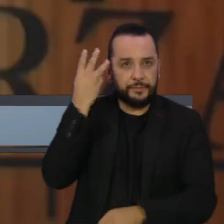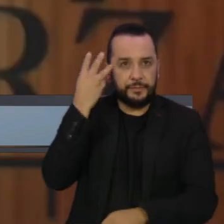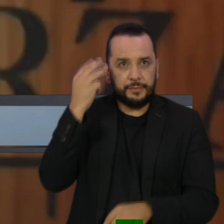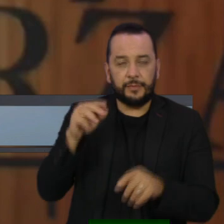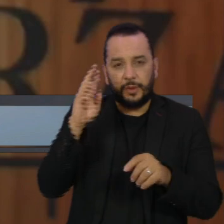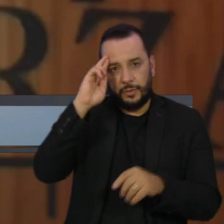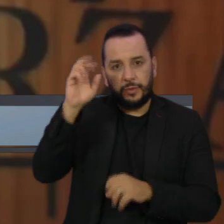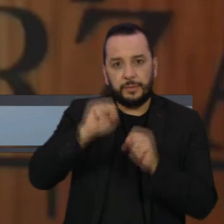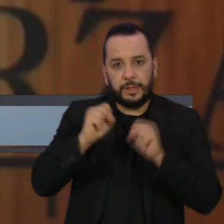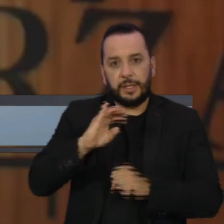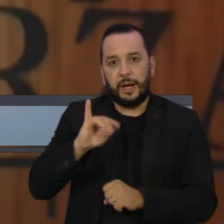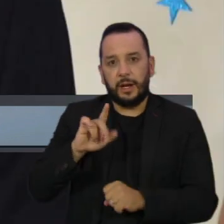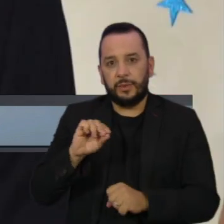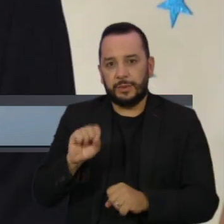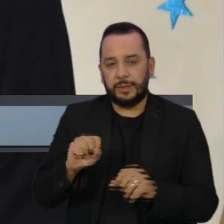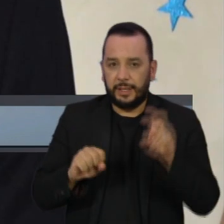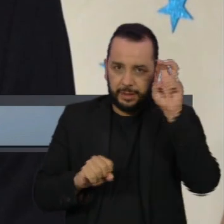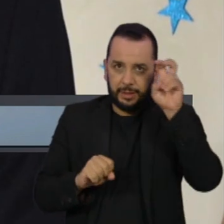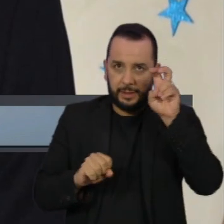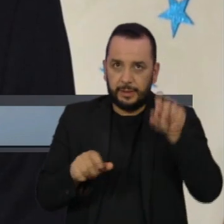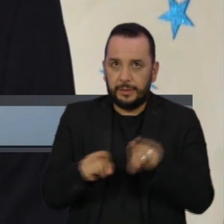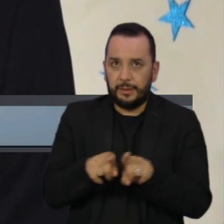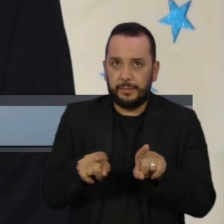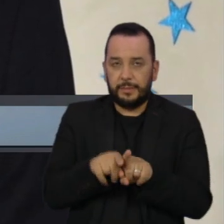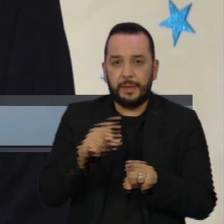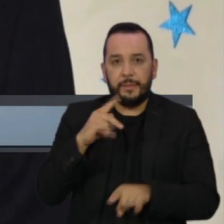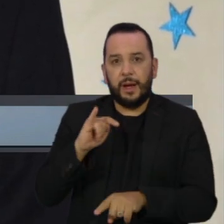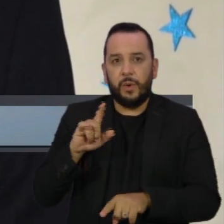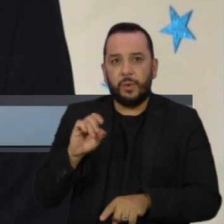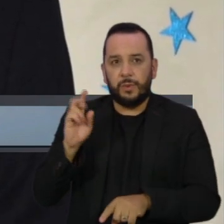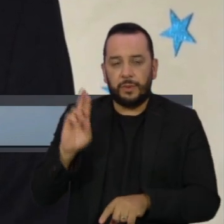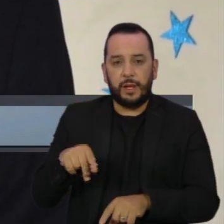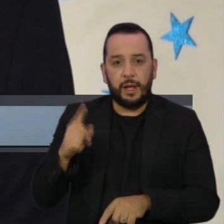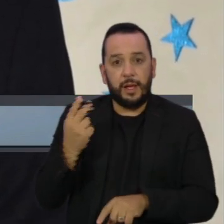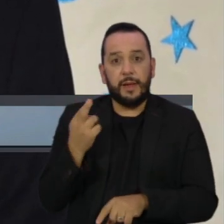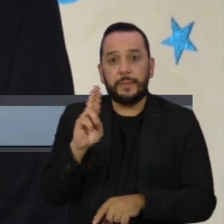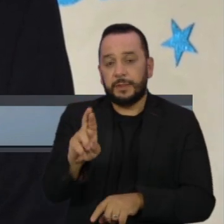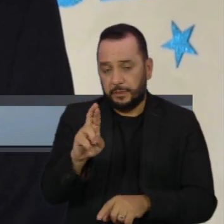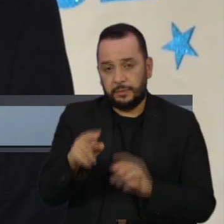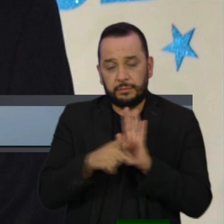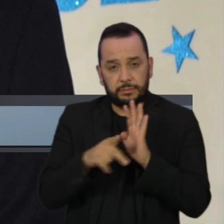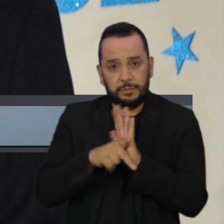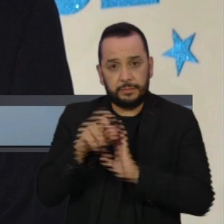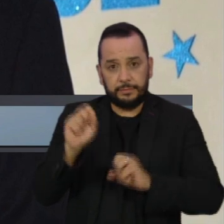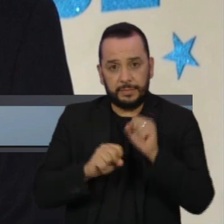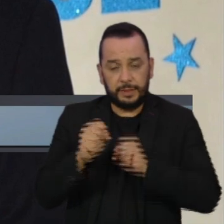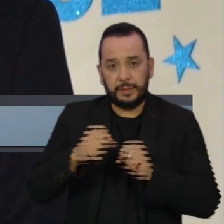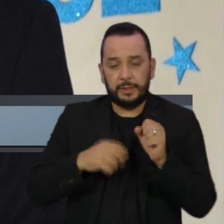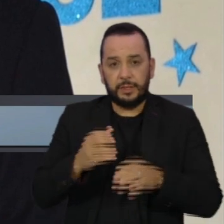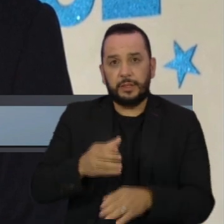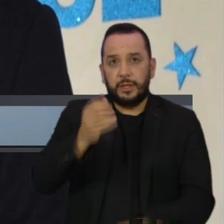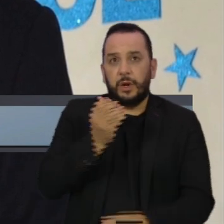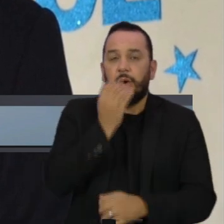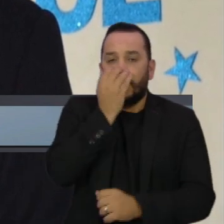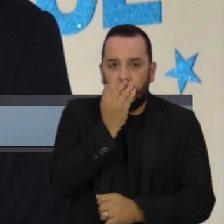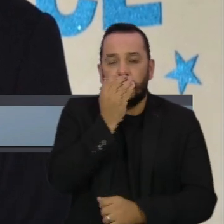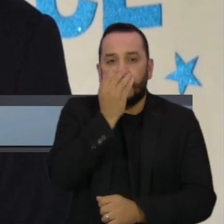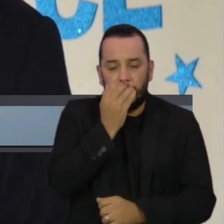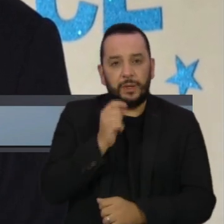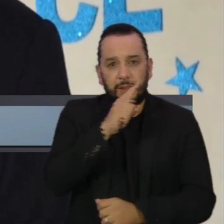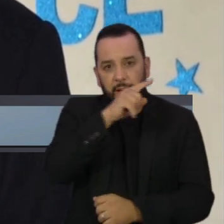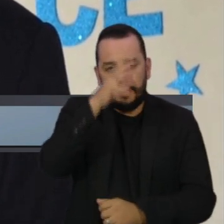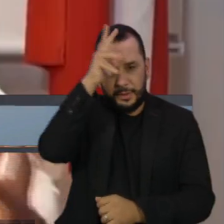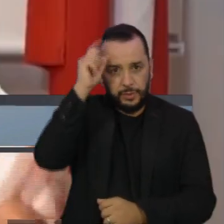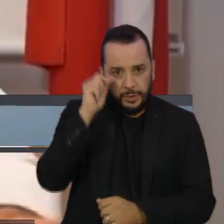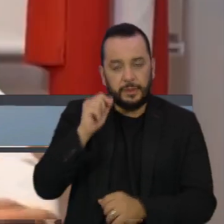do empresário Carlos Wizard na 15 e de Paulo Baraúna representante da empresa de fornecimento de oxigênio hospitalar White